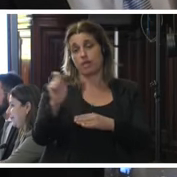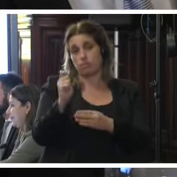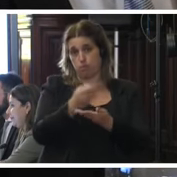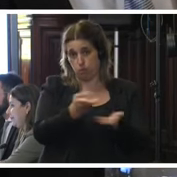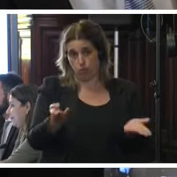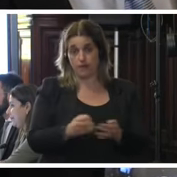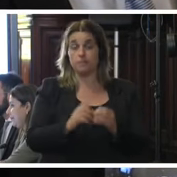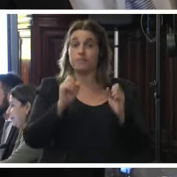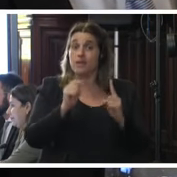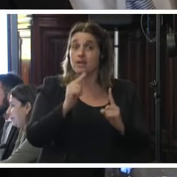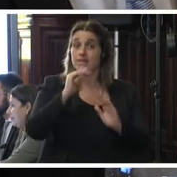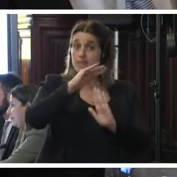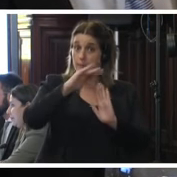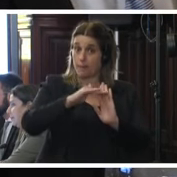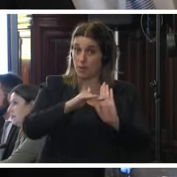investimento de